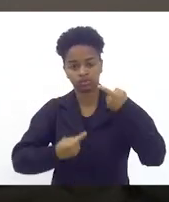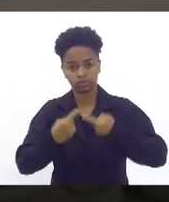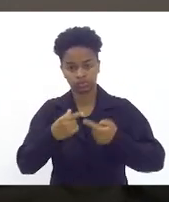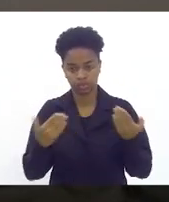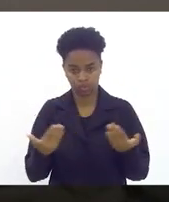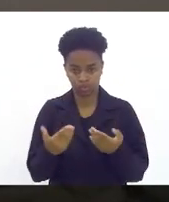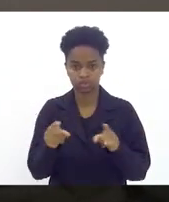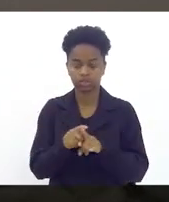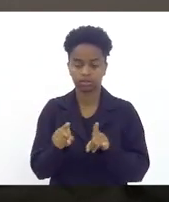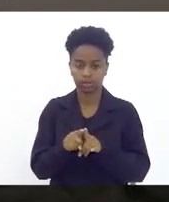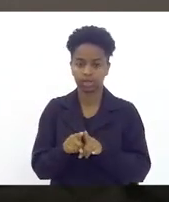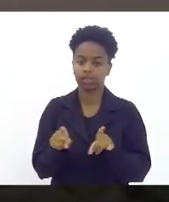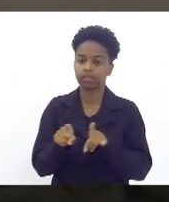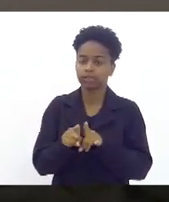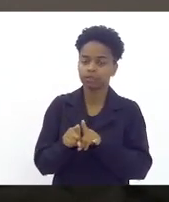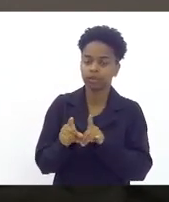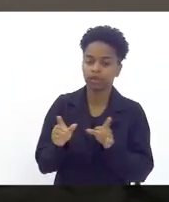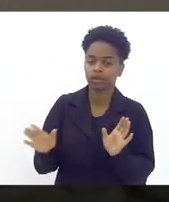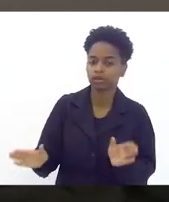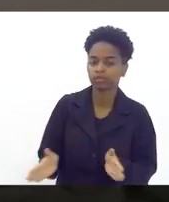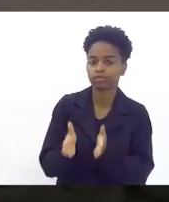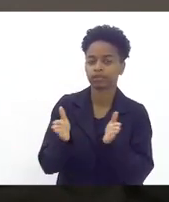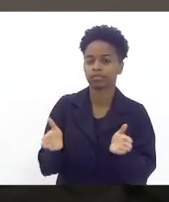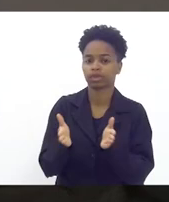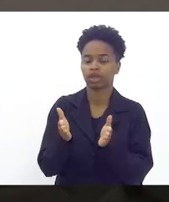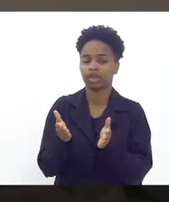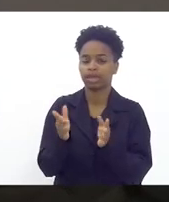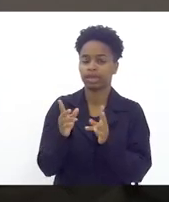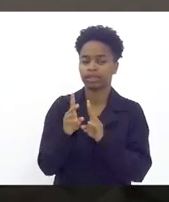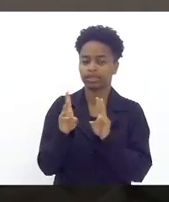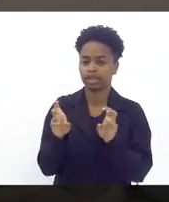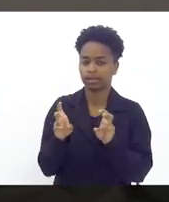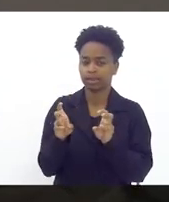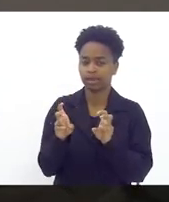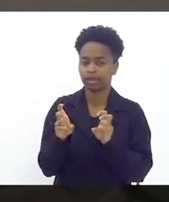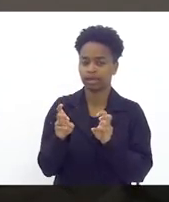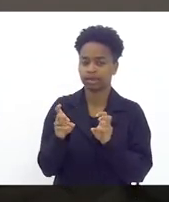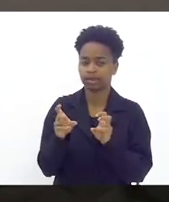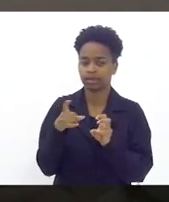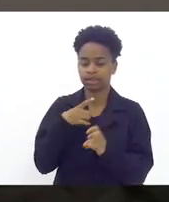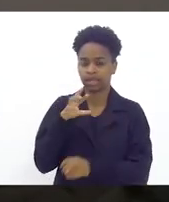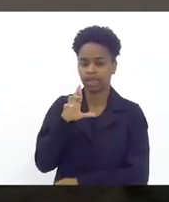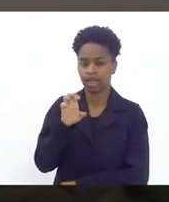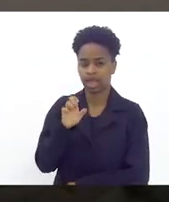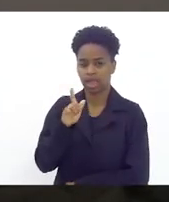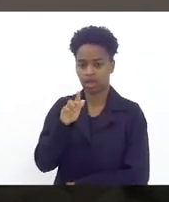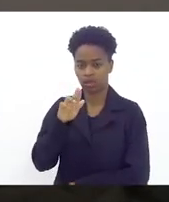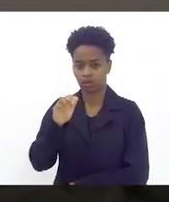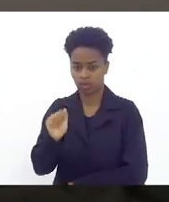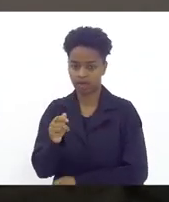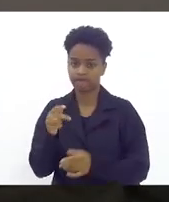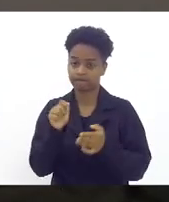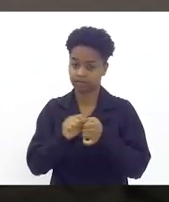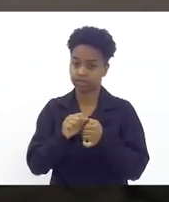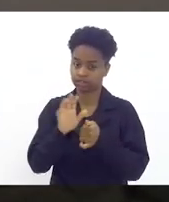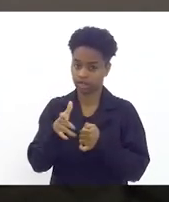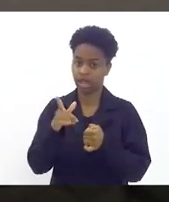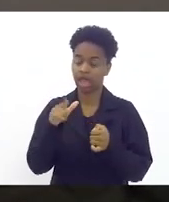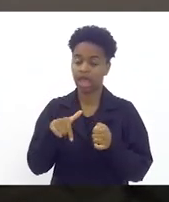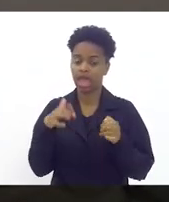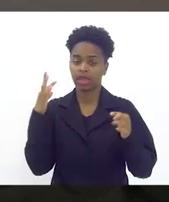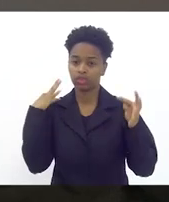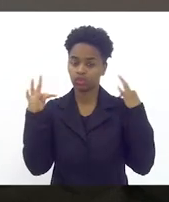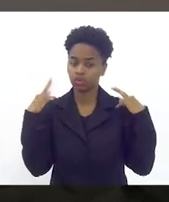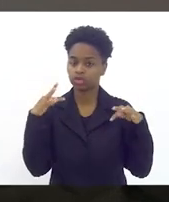é promoção de uma questão que até a régua Tem feito muito bem turismo Florestal a régua